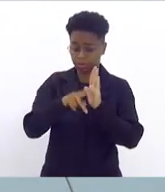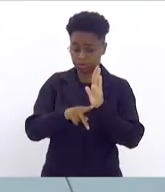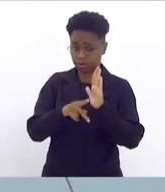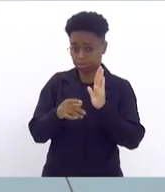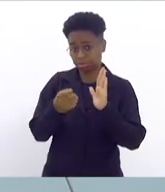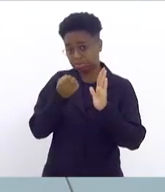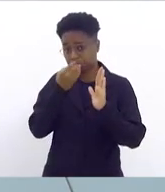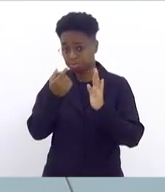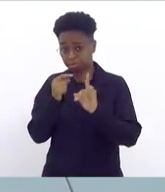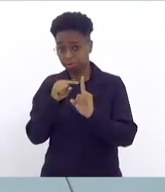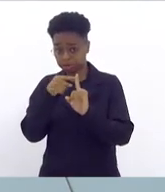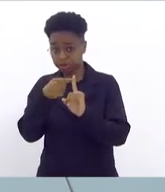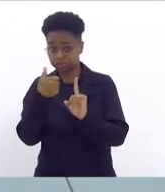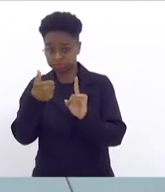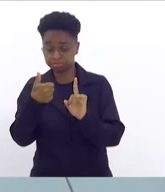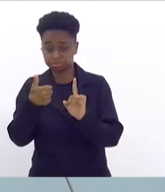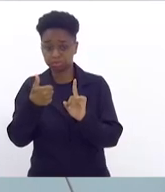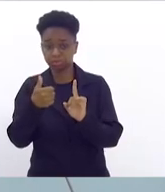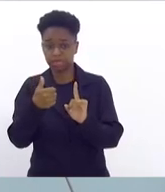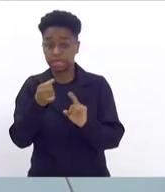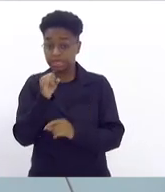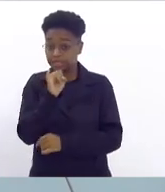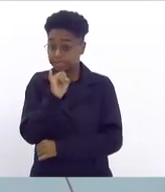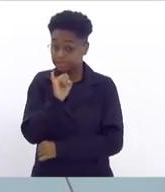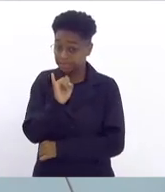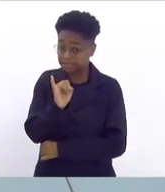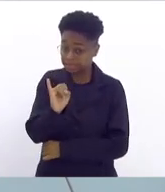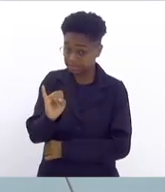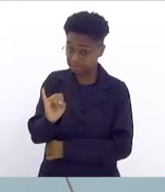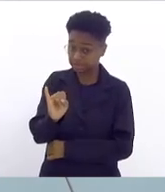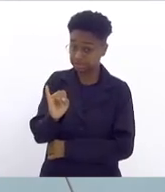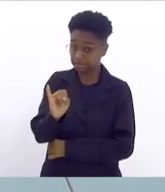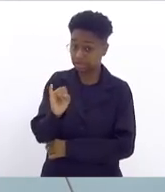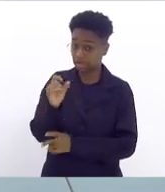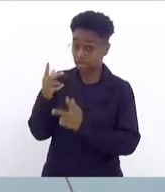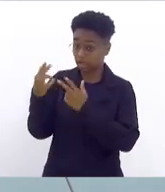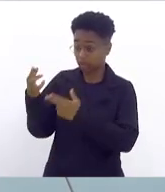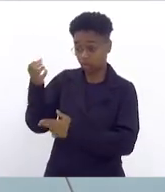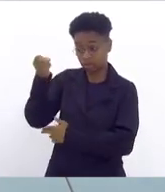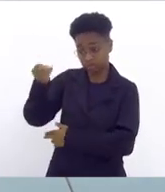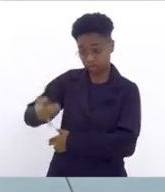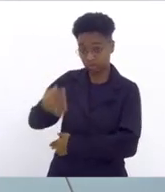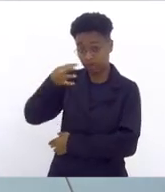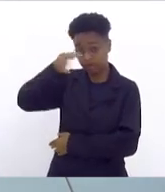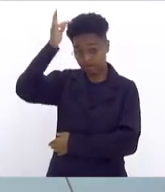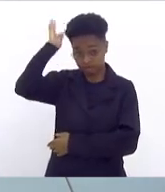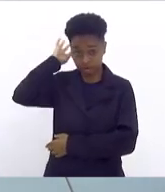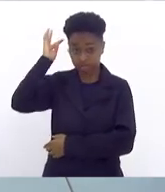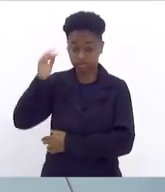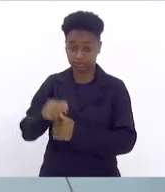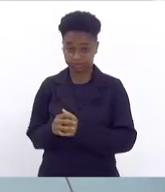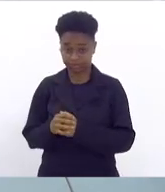bastante positivo. Se, como bem discorreu aqui o deputado Fred Pacheco,